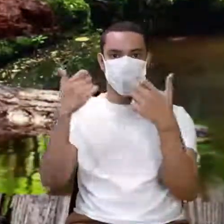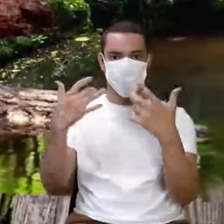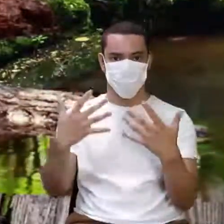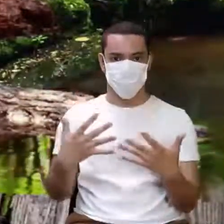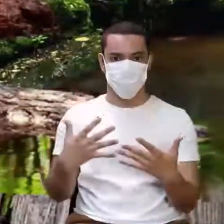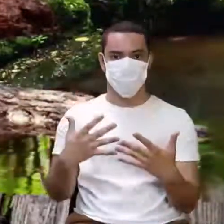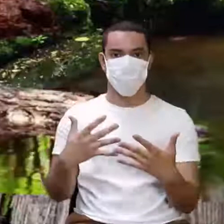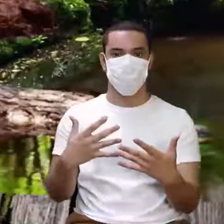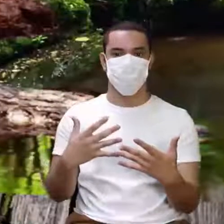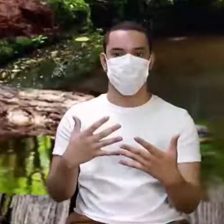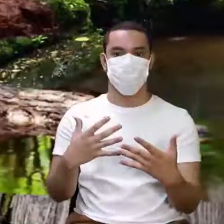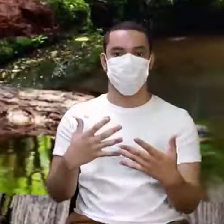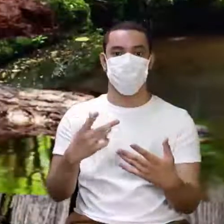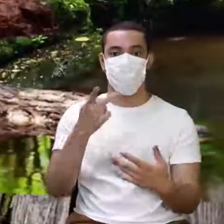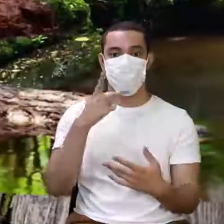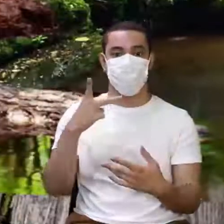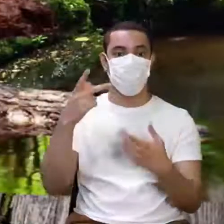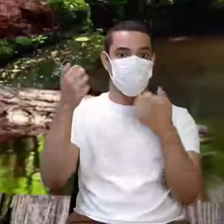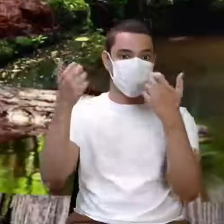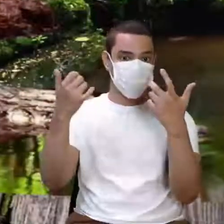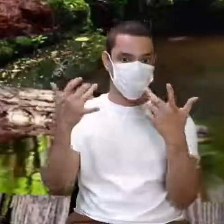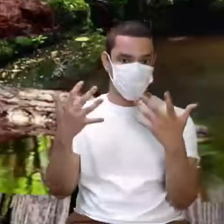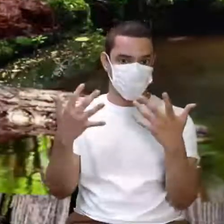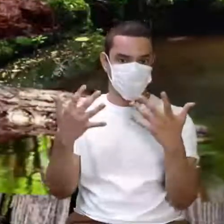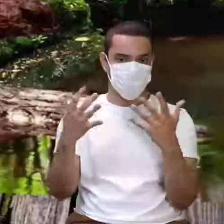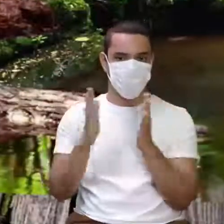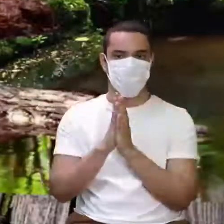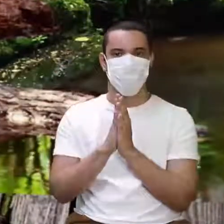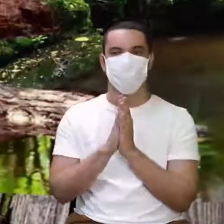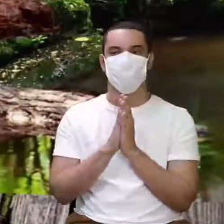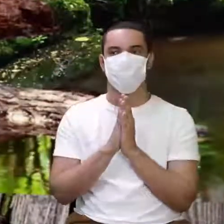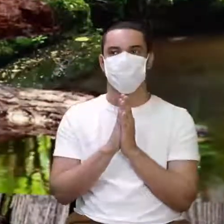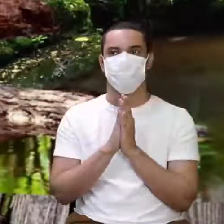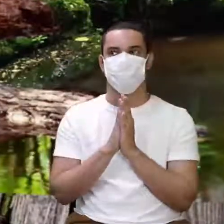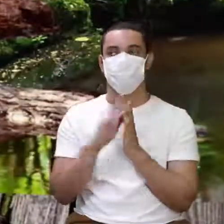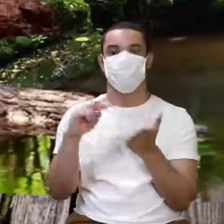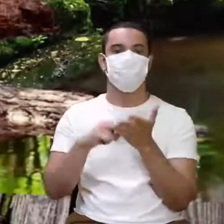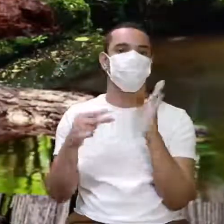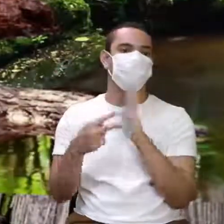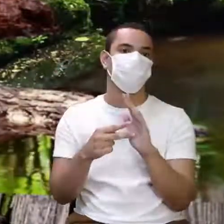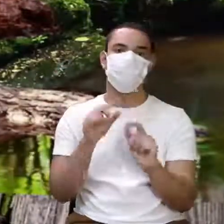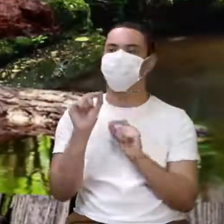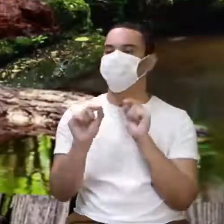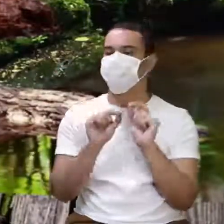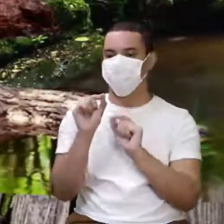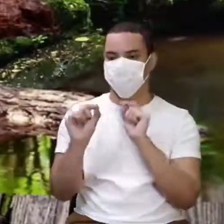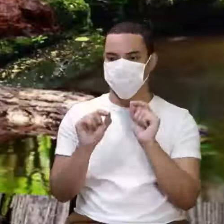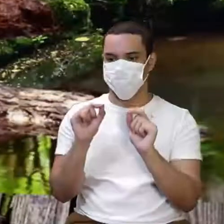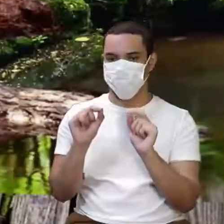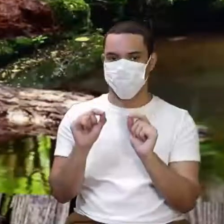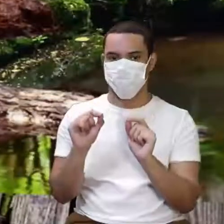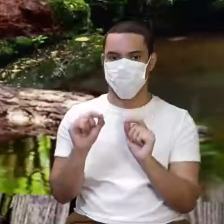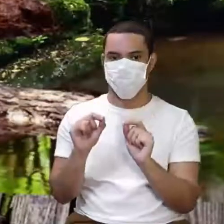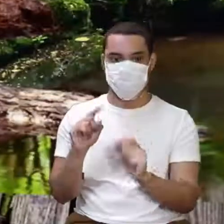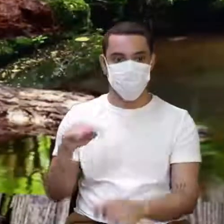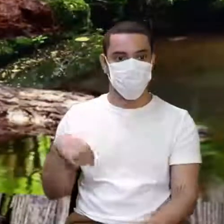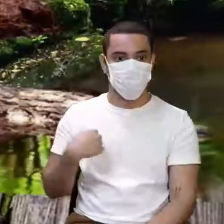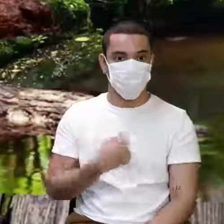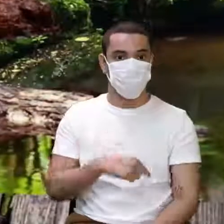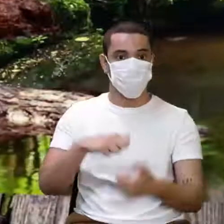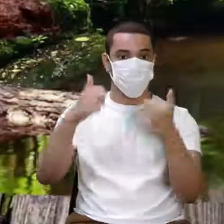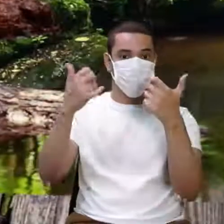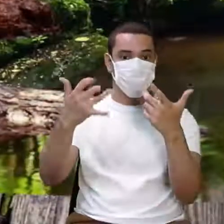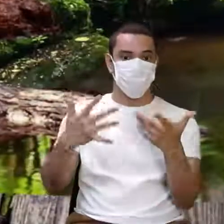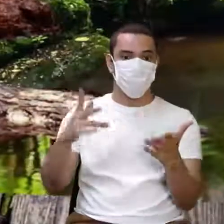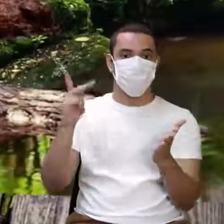cladística, vou vir mais para cá, quase meu braço sai fora, então eu vou ficar bem aqui. Quando a gente fala dessa cladística, a gente está